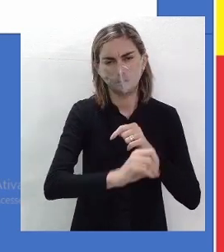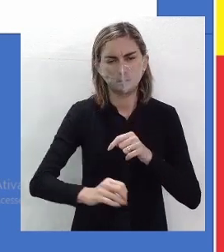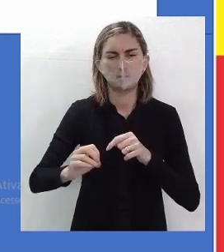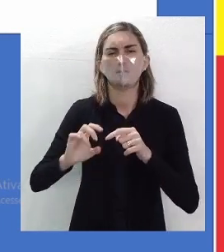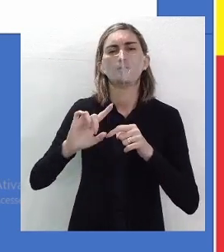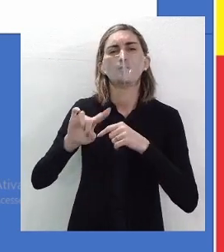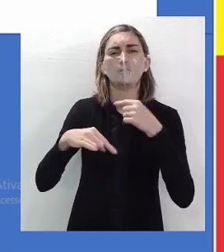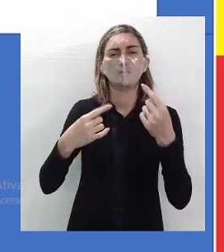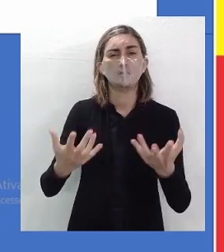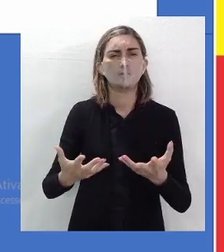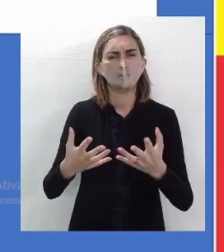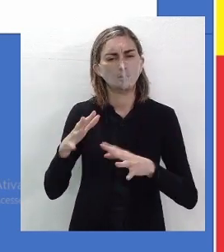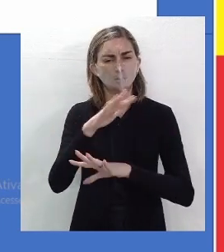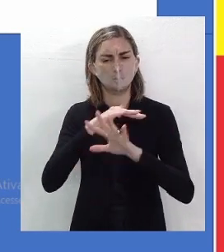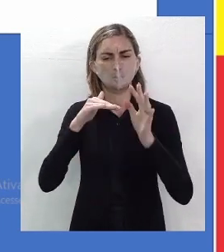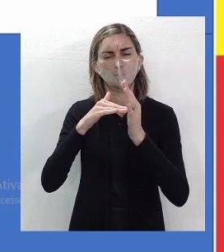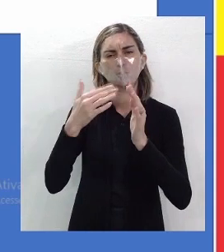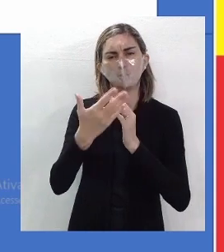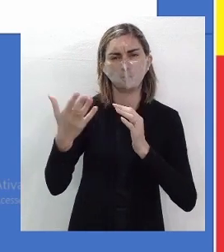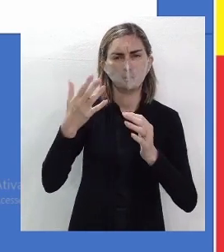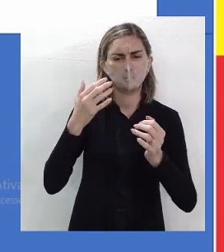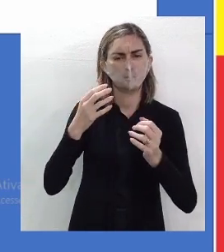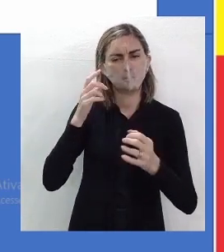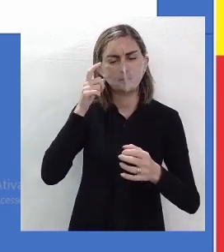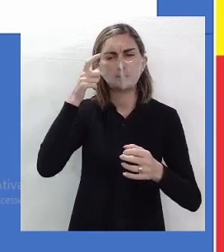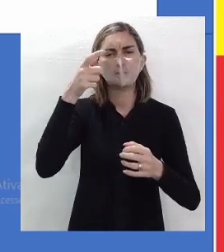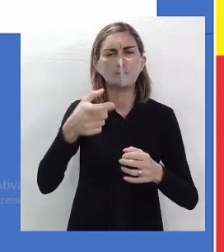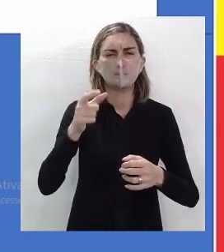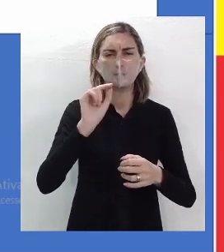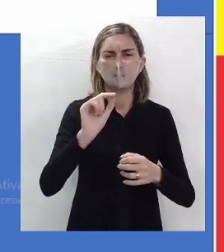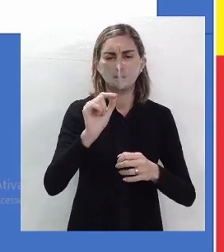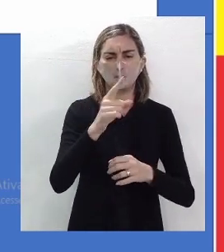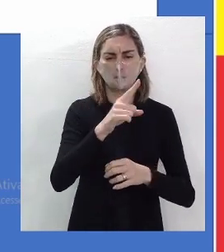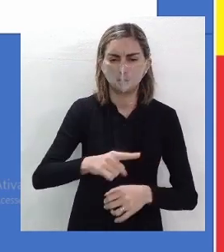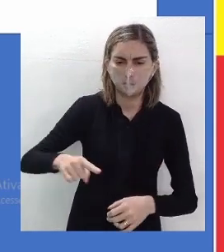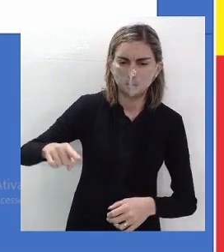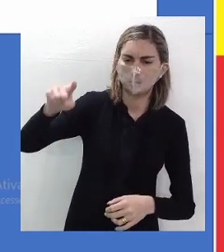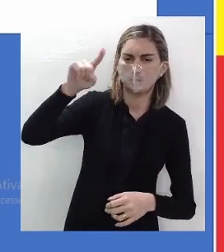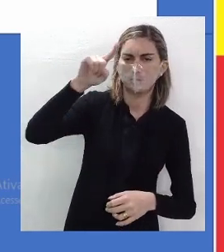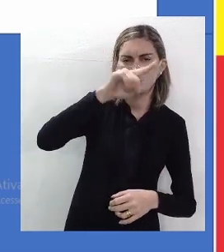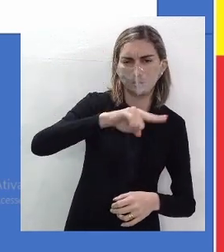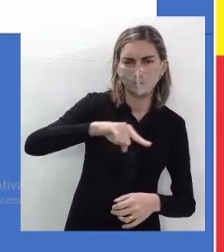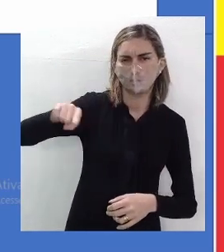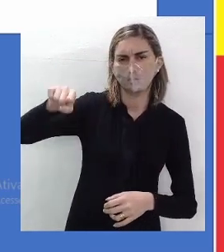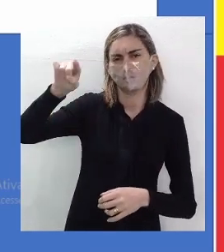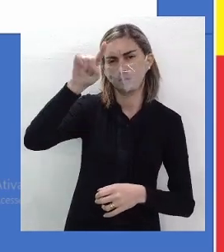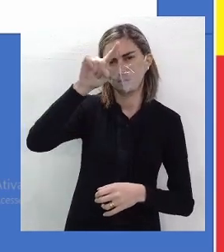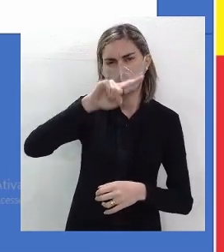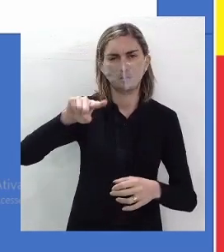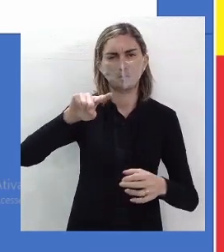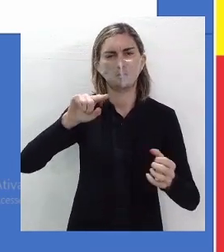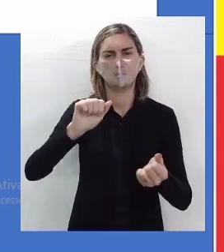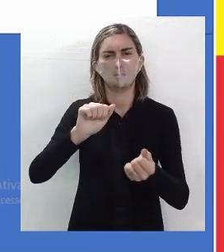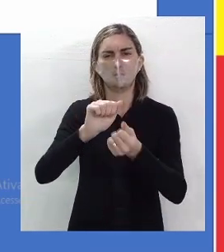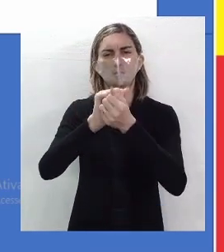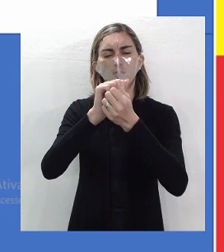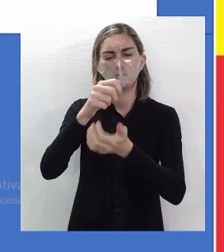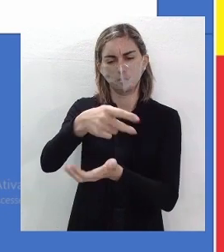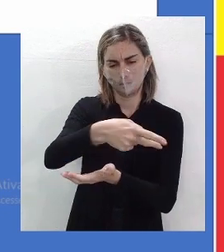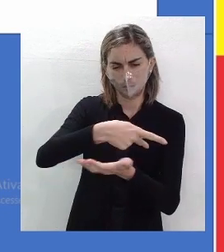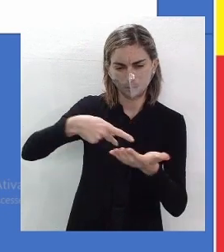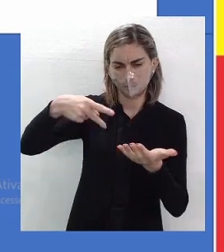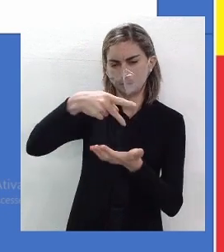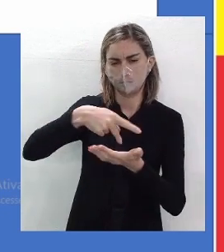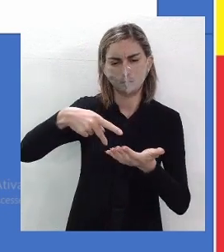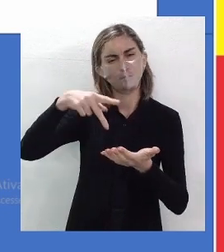repetindo. Então, tudo isso dá a intenção de que a gente está girando junto com o poema que a gente